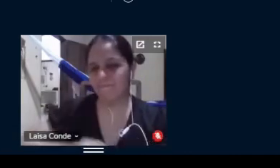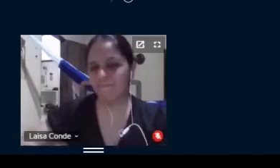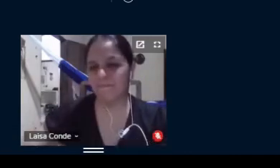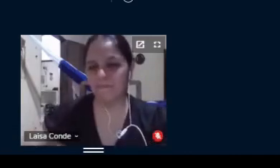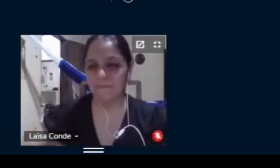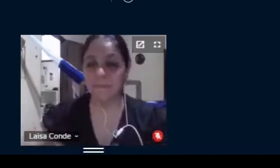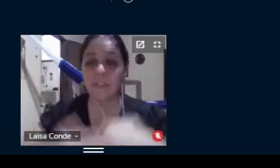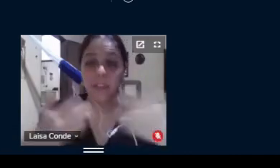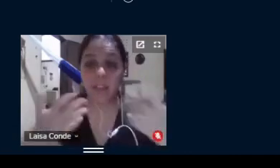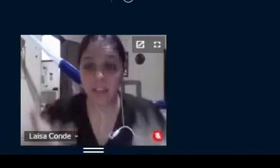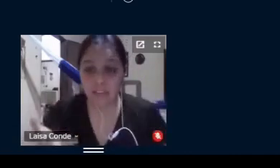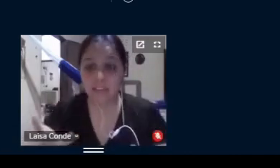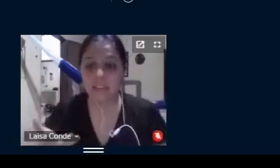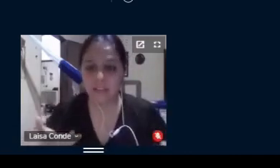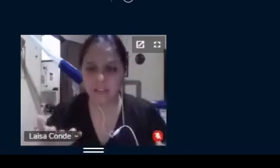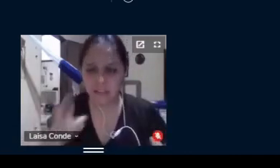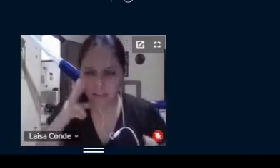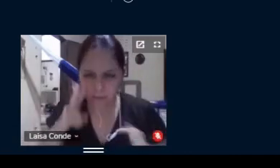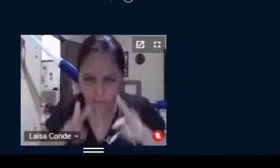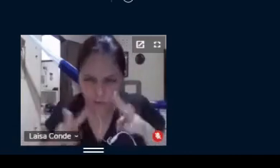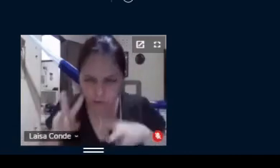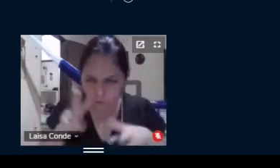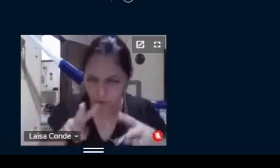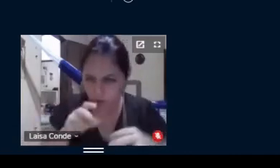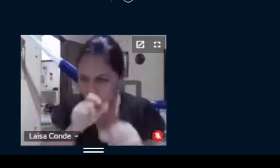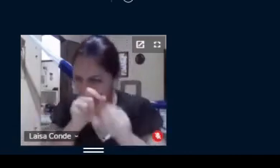Aí ele vai inspecionar, né?